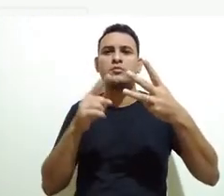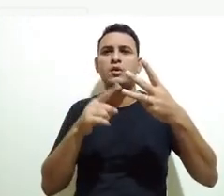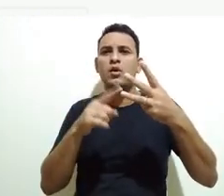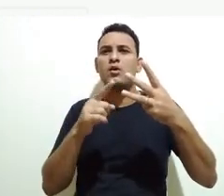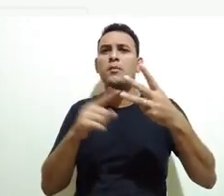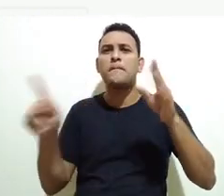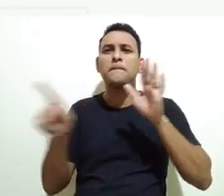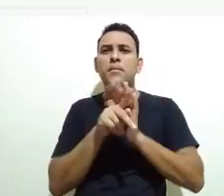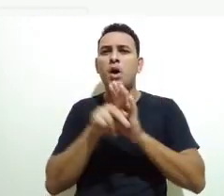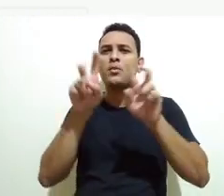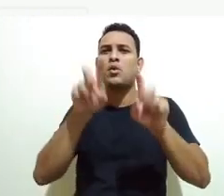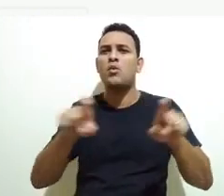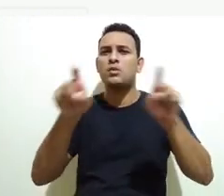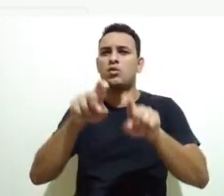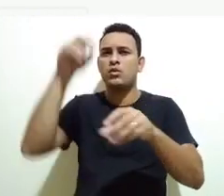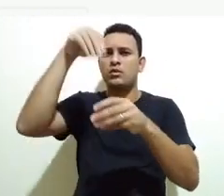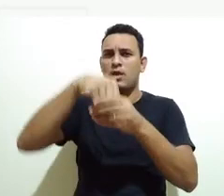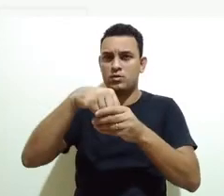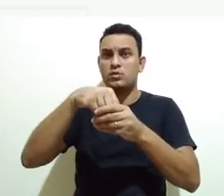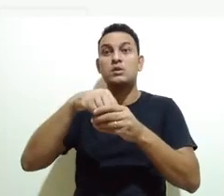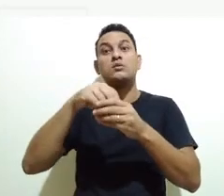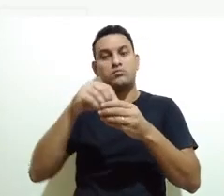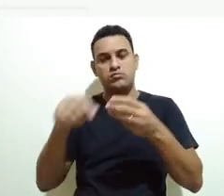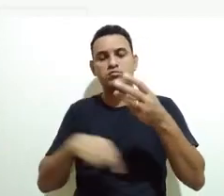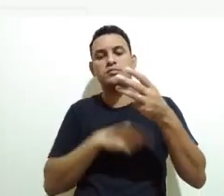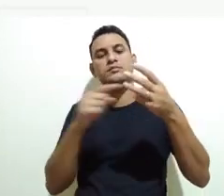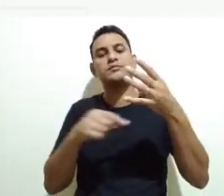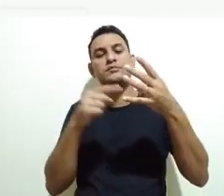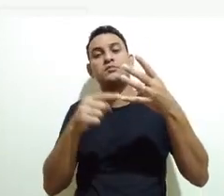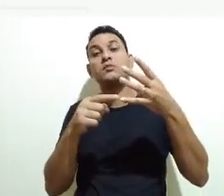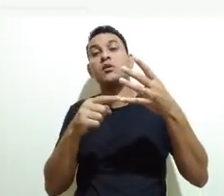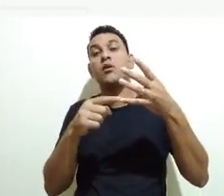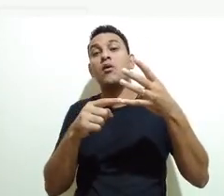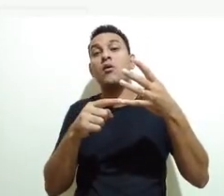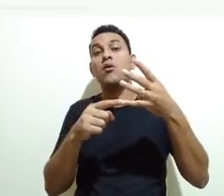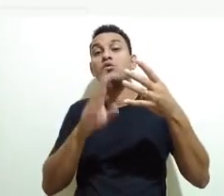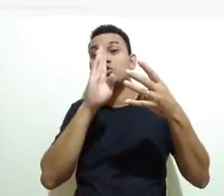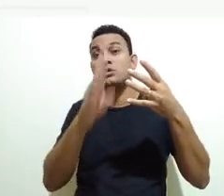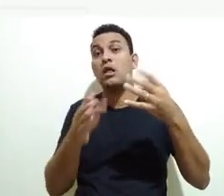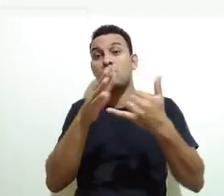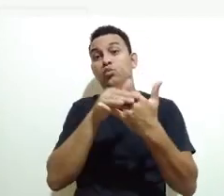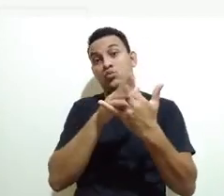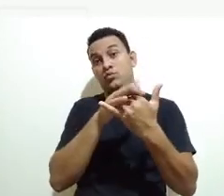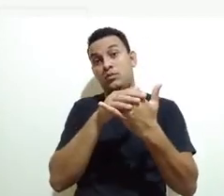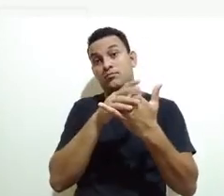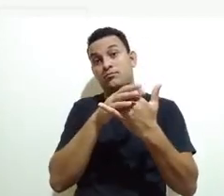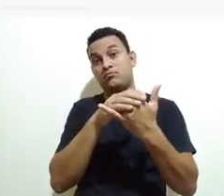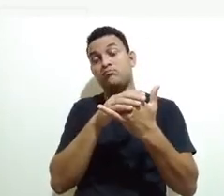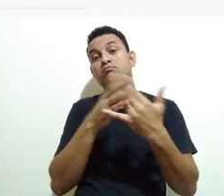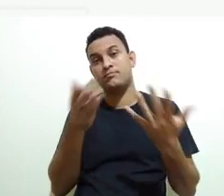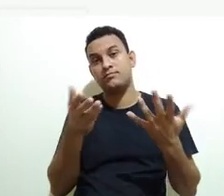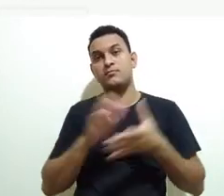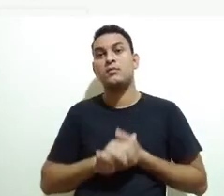uma página da internet, ou de um diretório do seu próprio computador, caso clique em Arquivo, ou